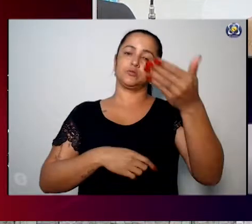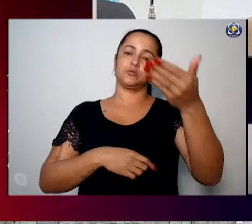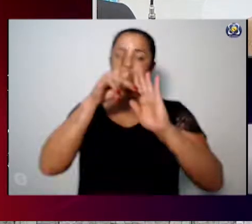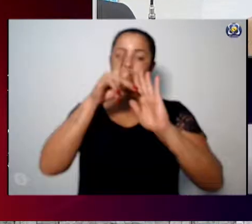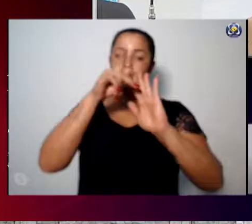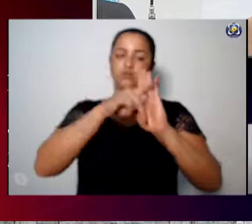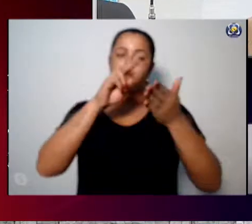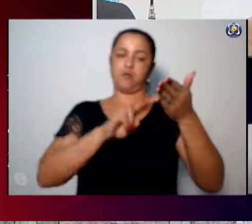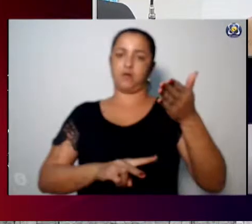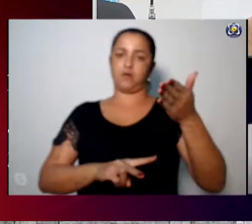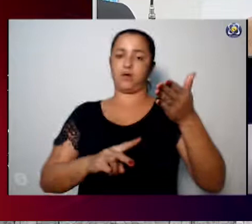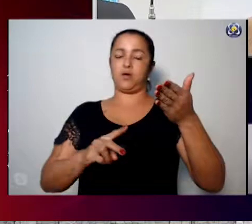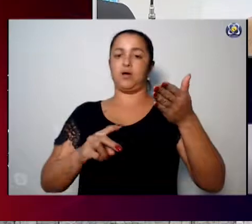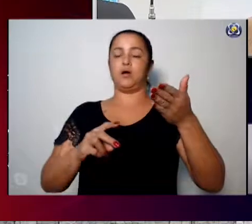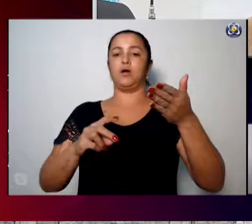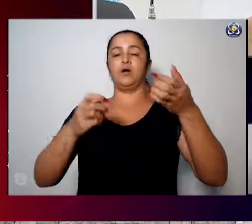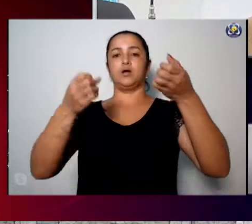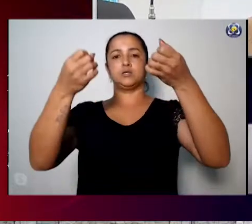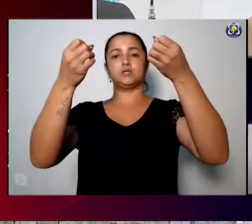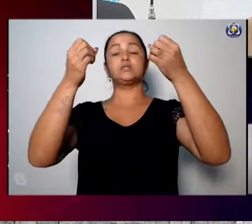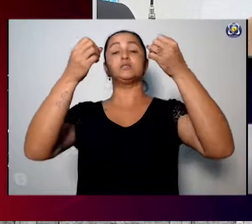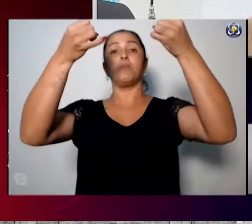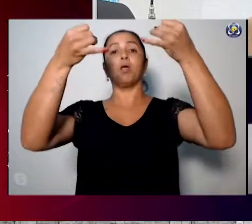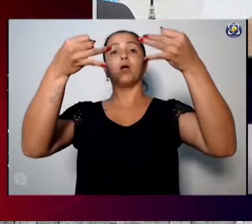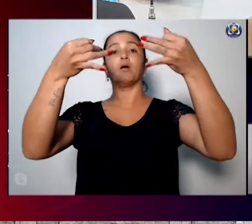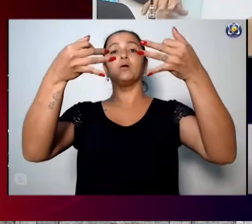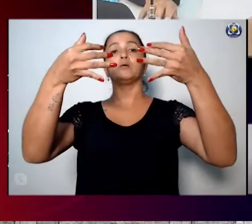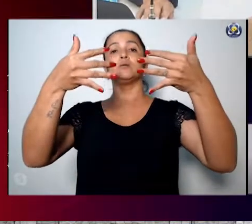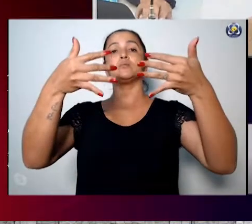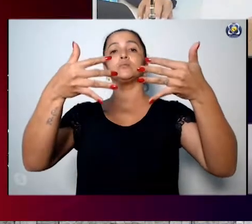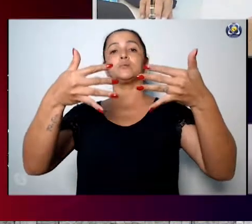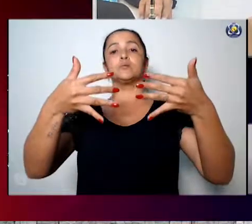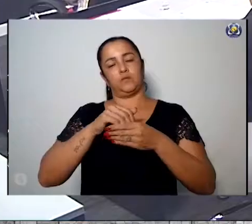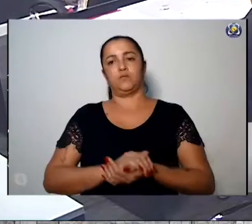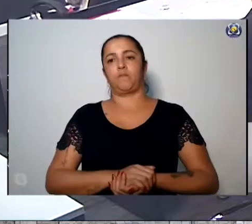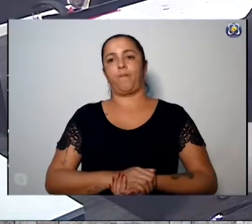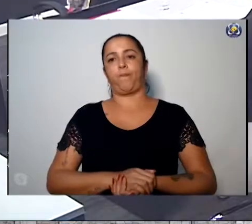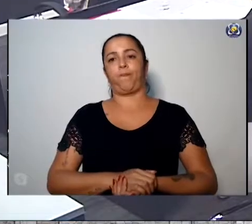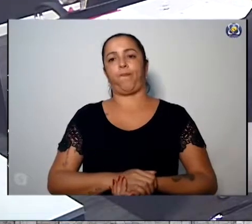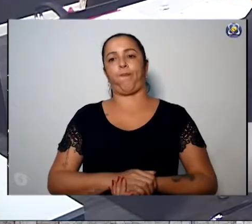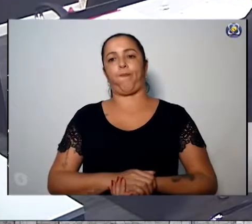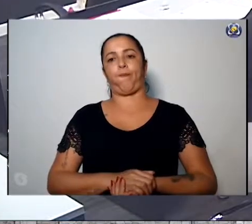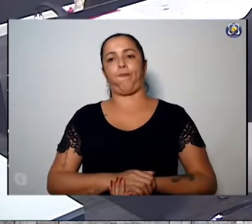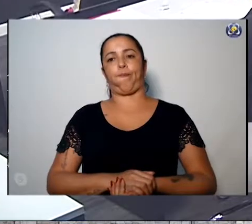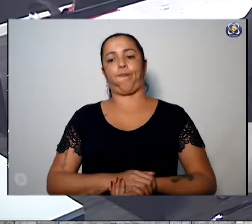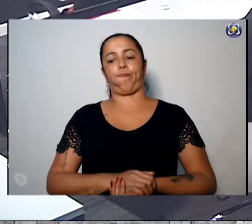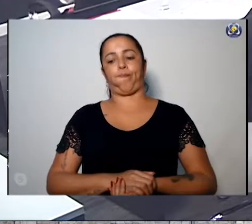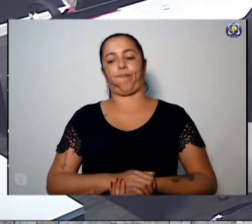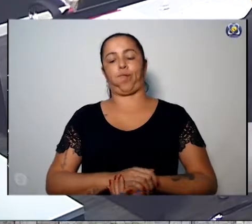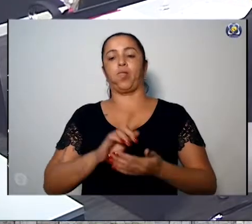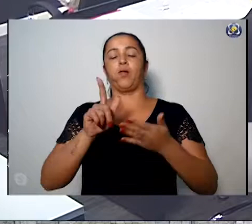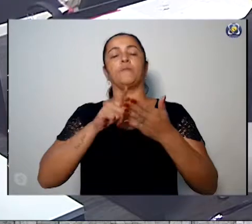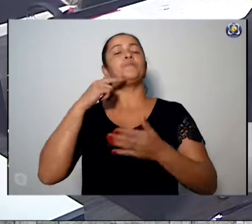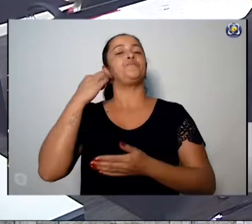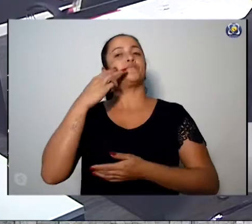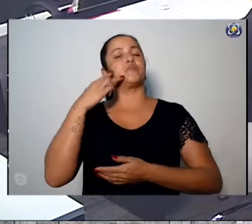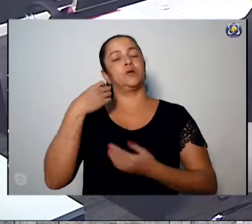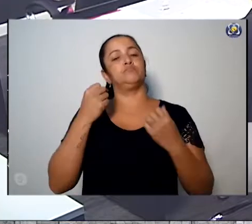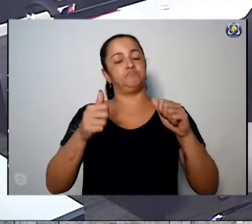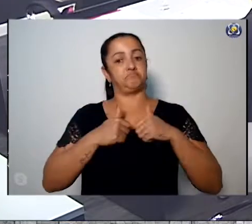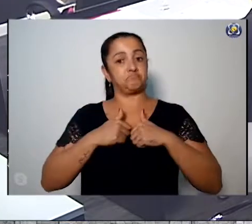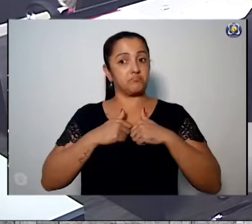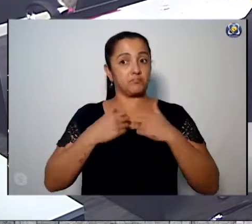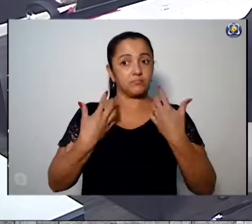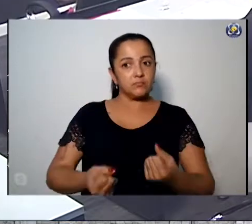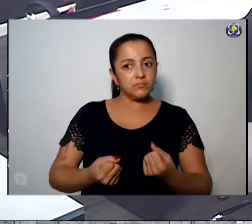antonio sanches de araújo tony uma rua do porto site ainda acontecer um feito raro aqui na câmara todos os